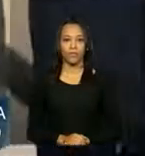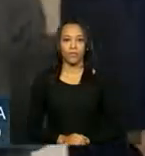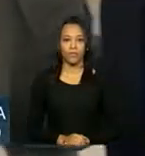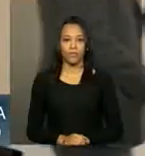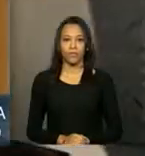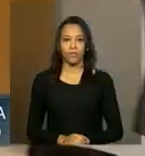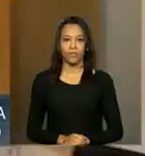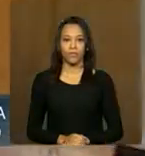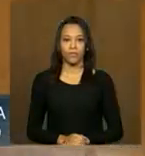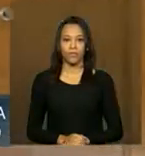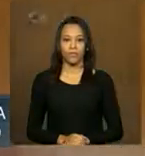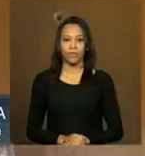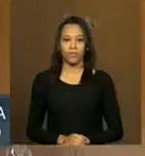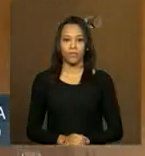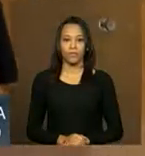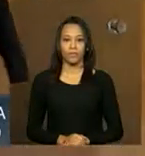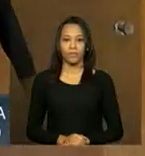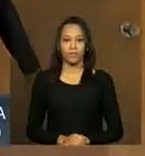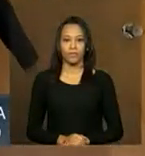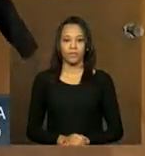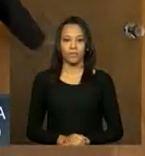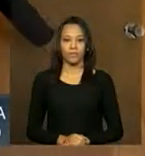E aí